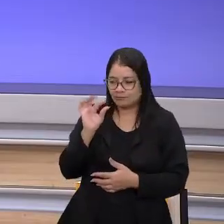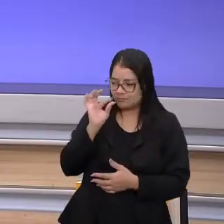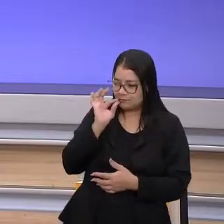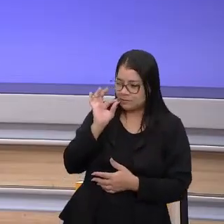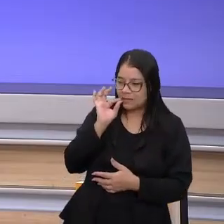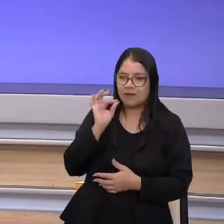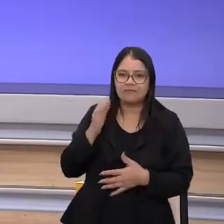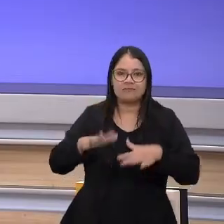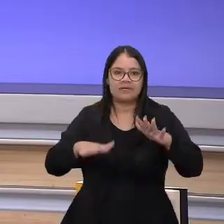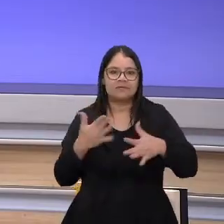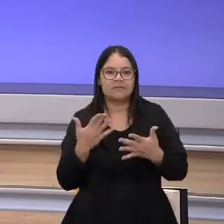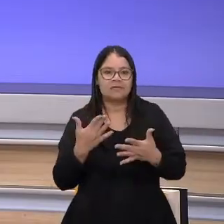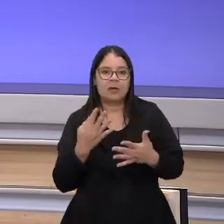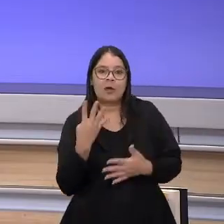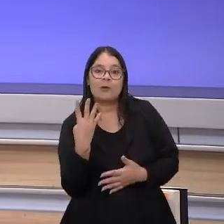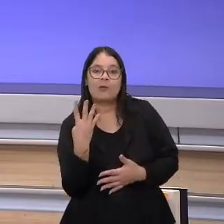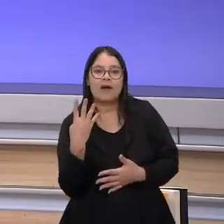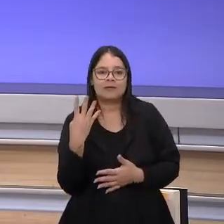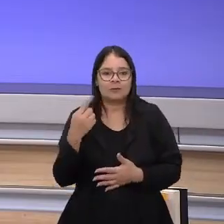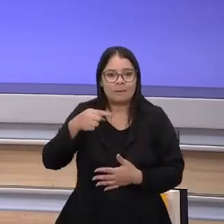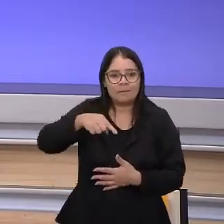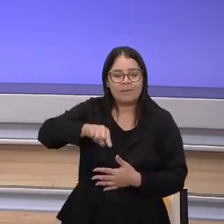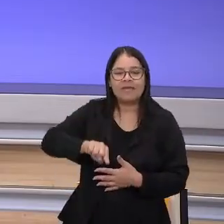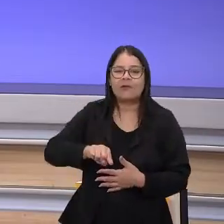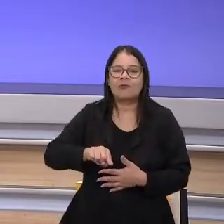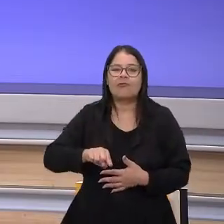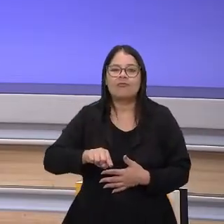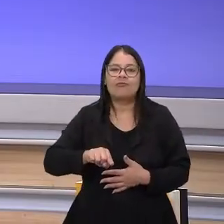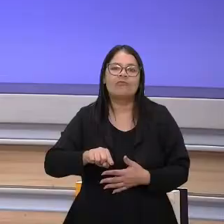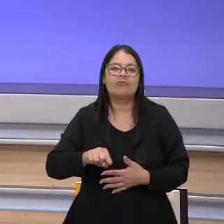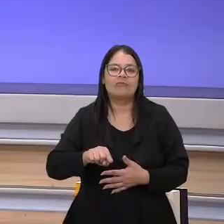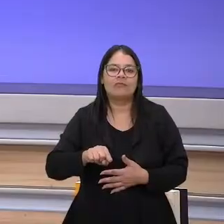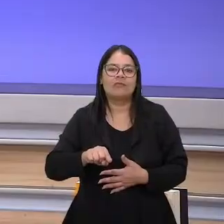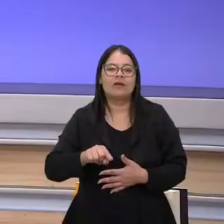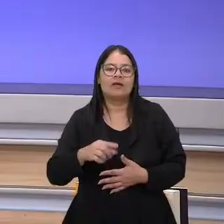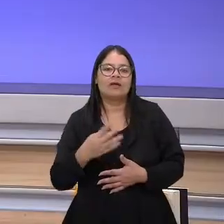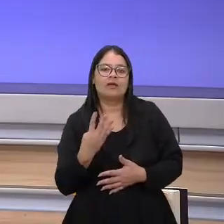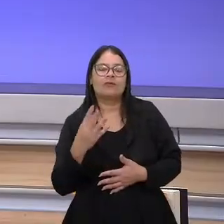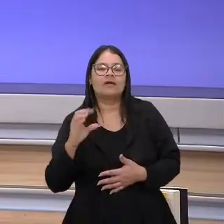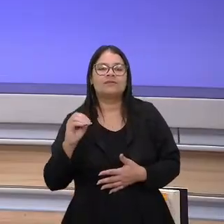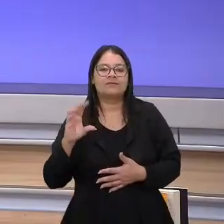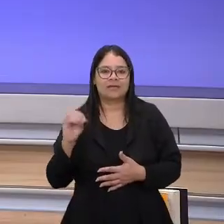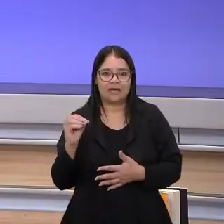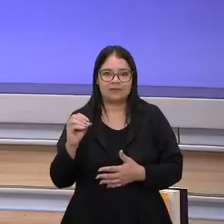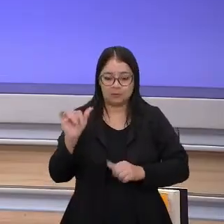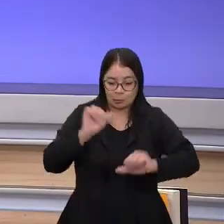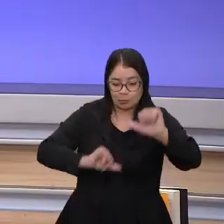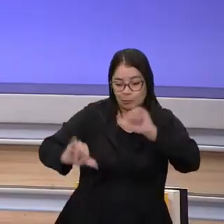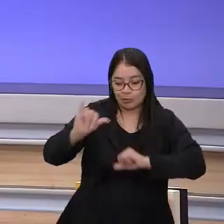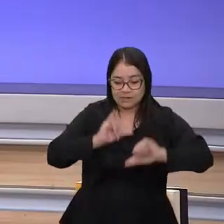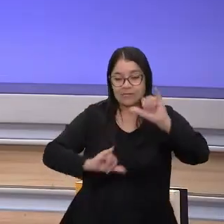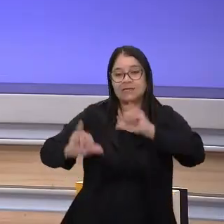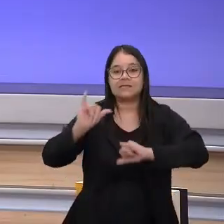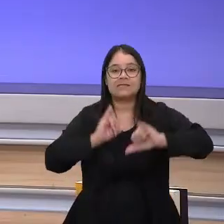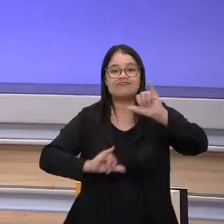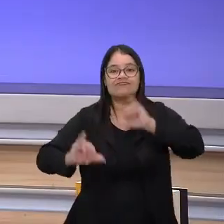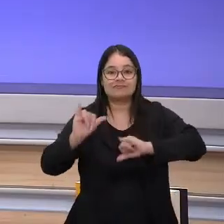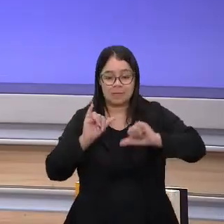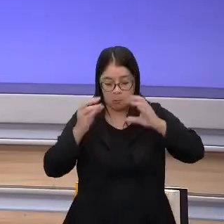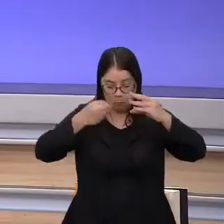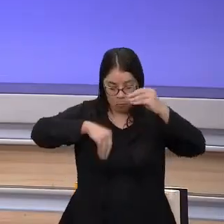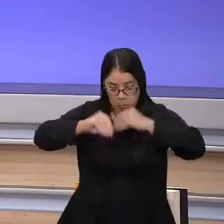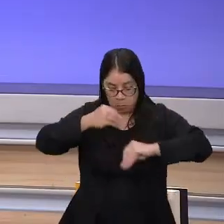aproximadamente 4.700 toxinas. Vocês já imaginaram? 4.700 toxinas